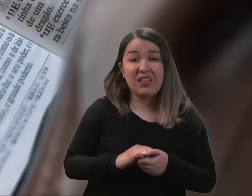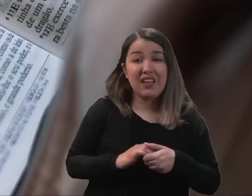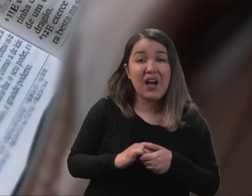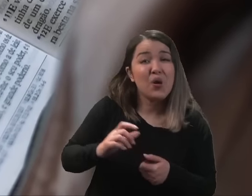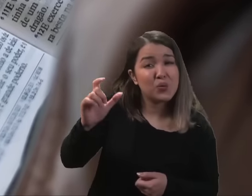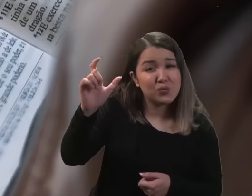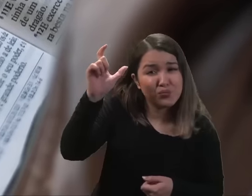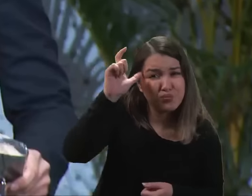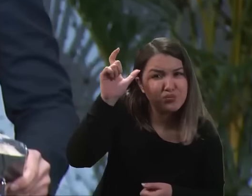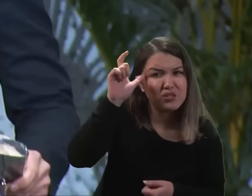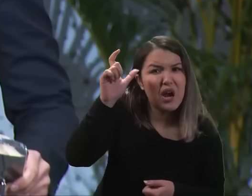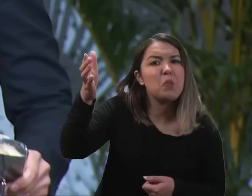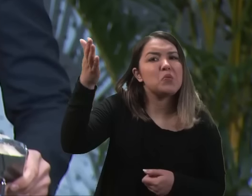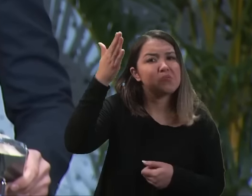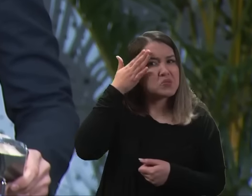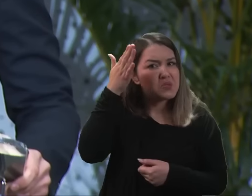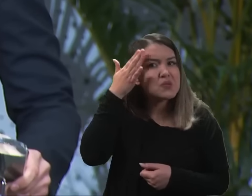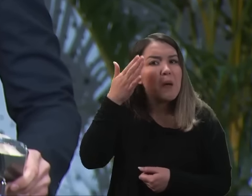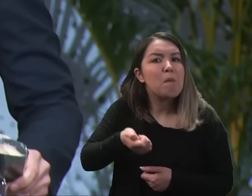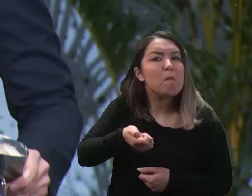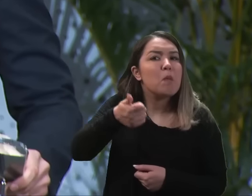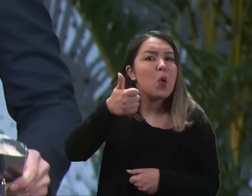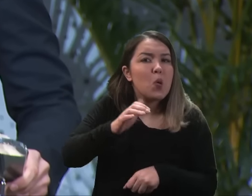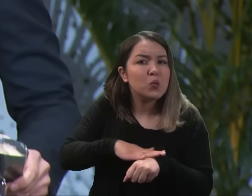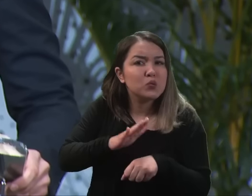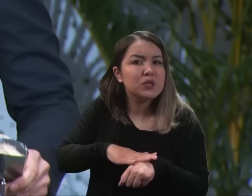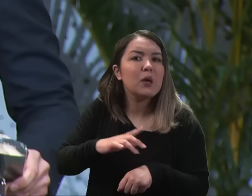que pouco tempo lhe resta.